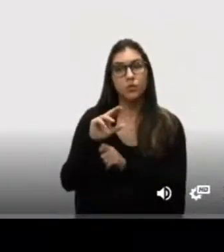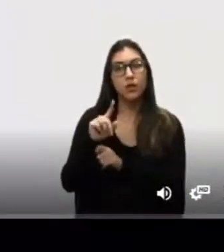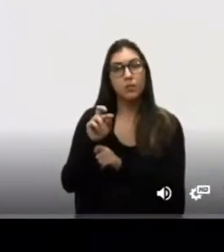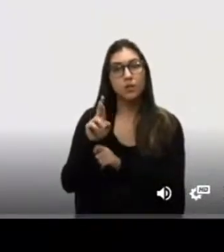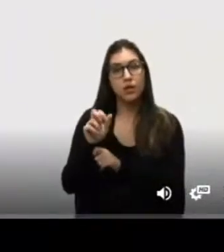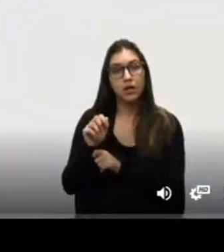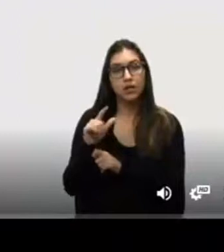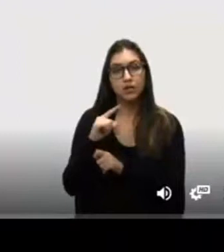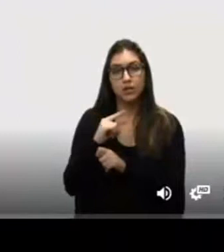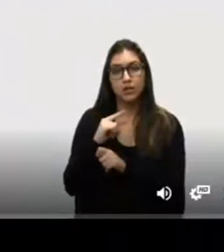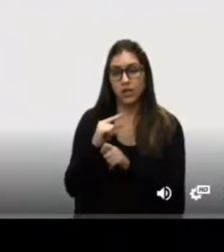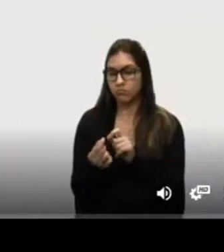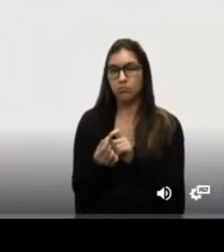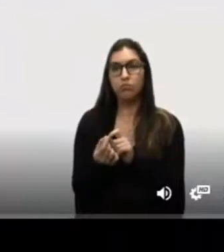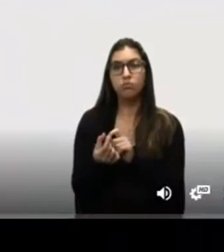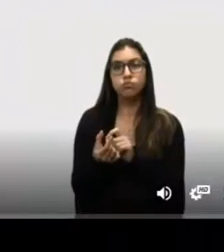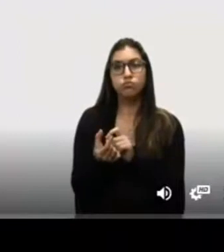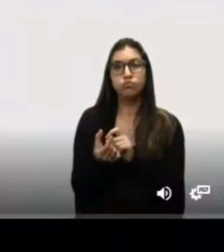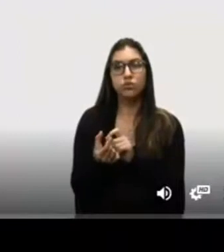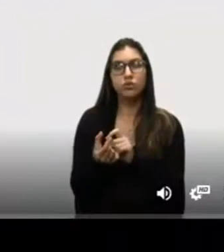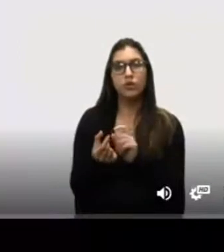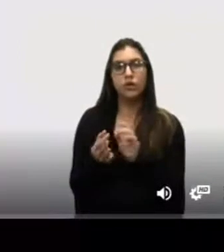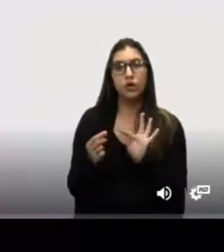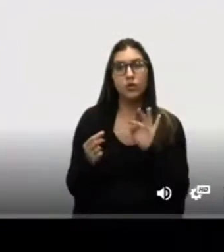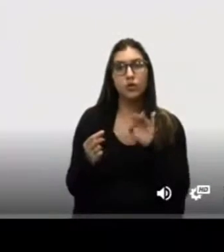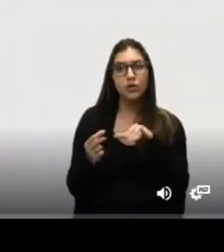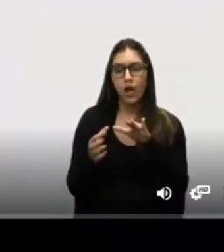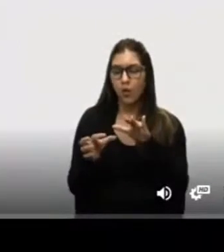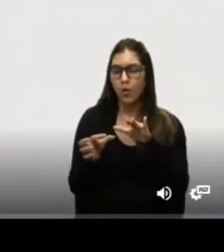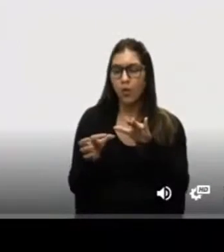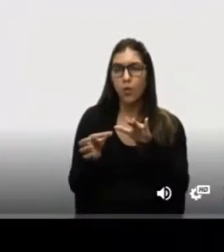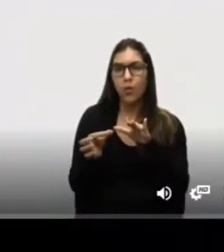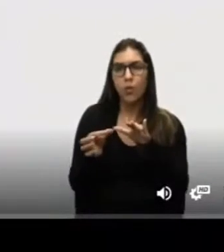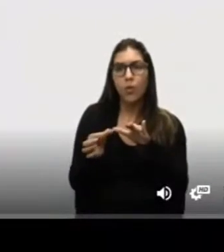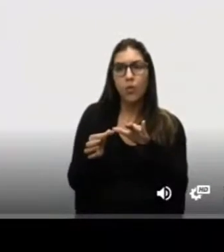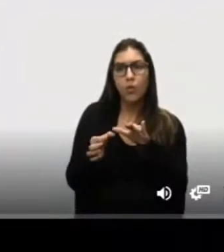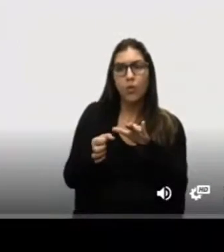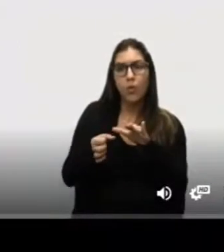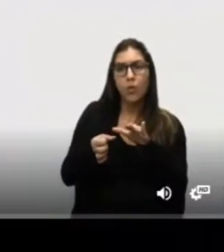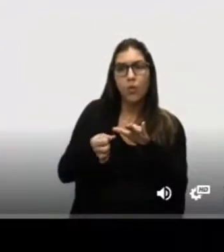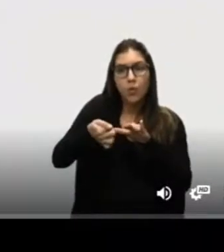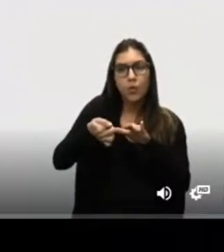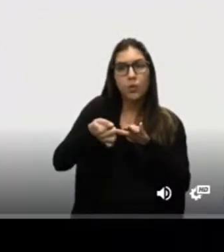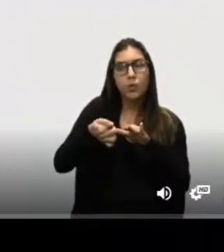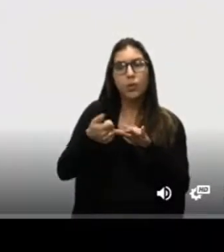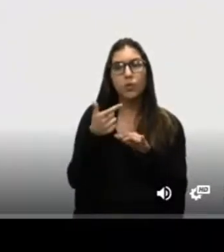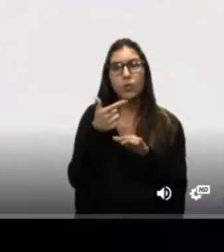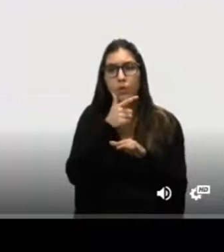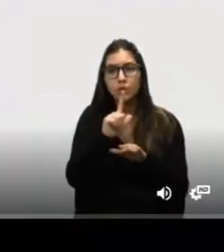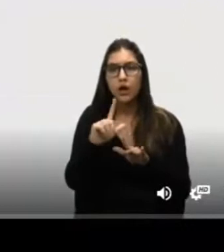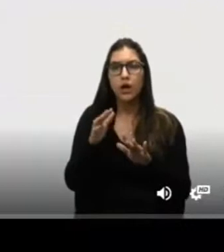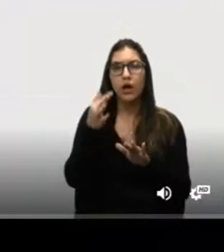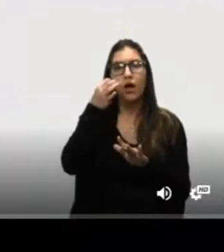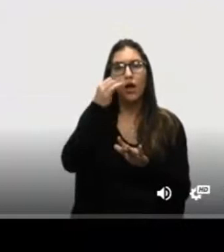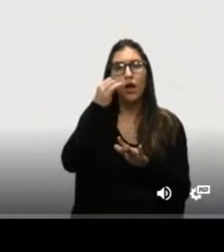apresenta extremidade aberta, ao final do processo, essa extremidade ela vai ser aqui fechada, e evitando